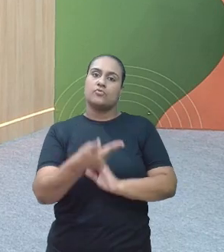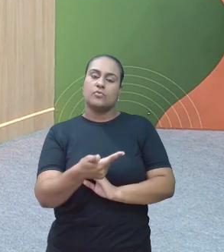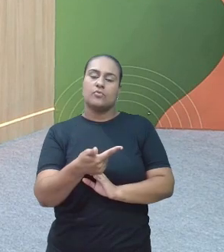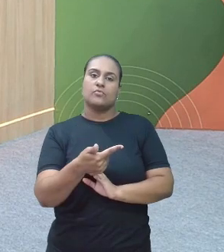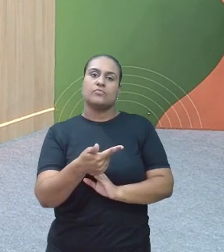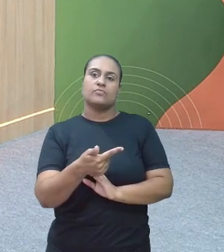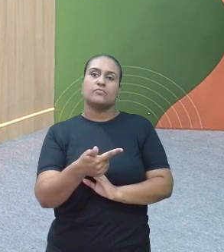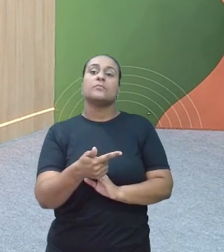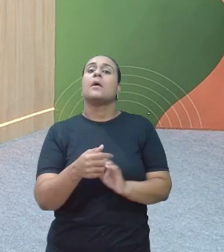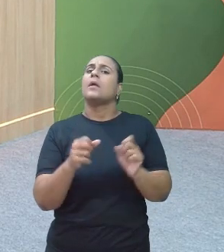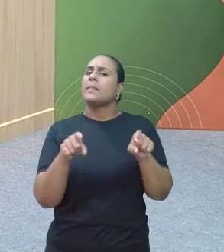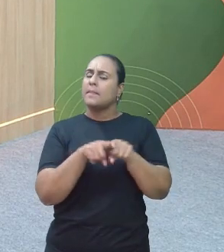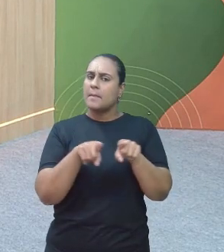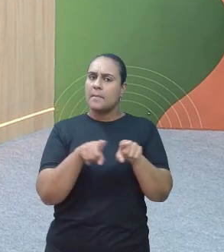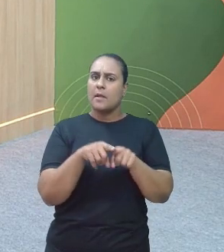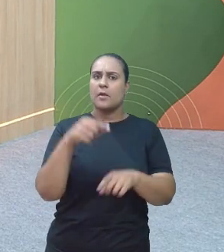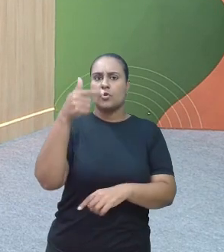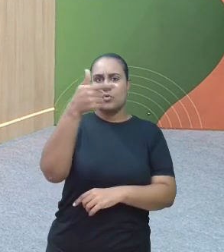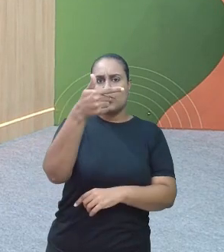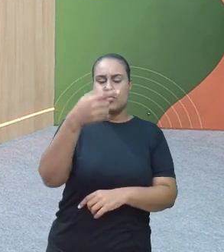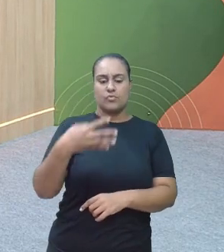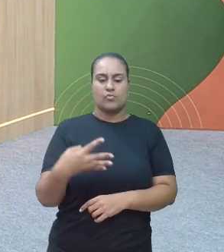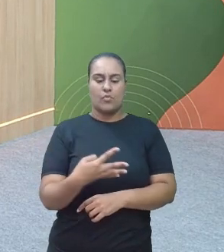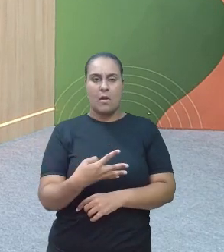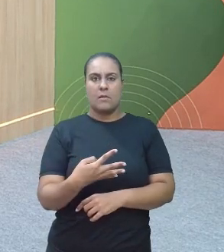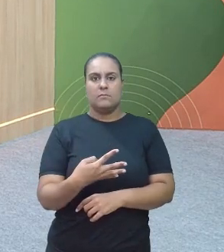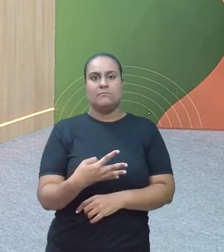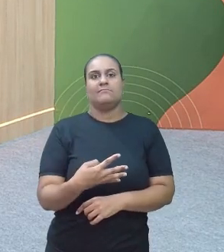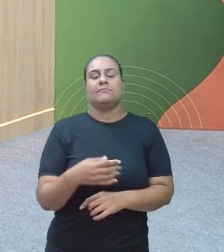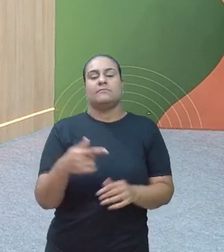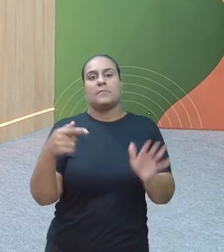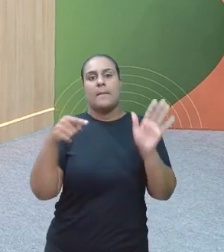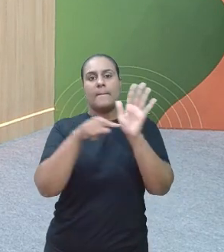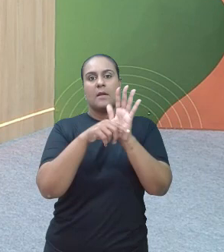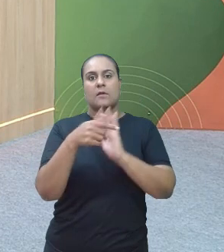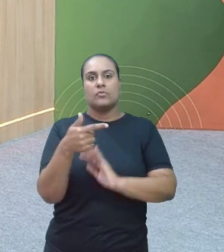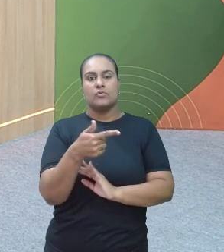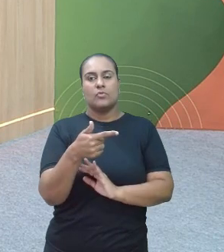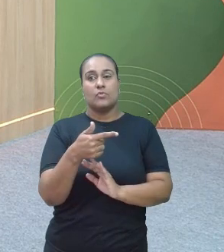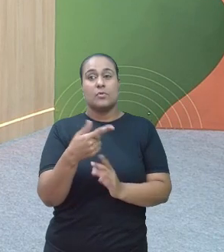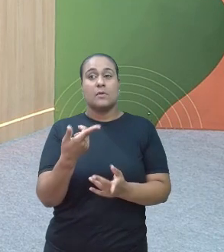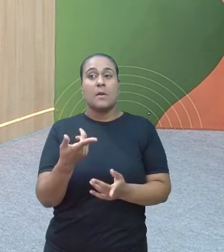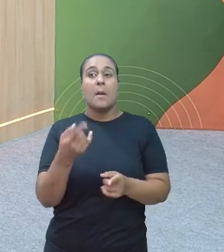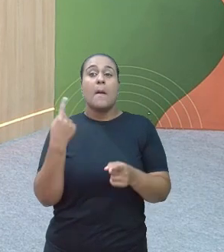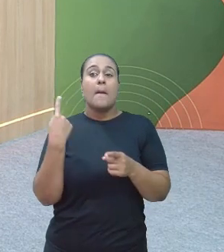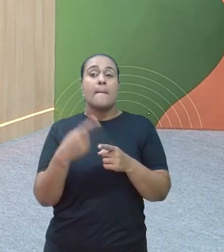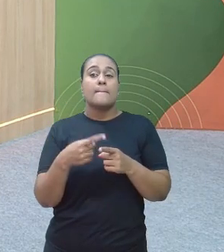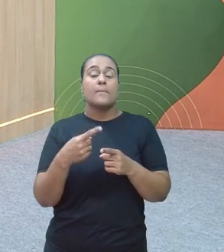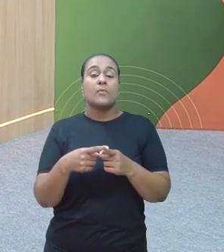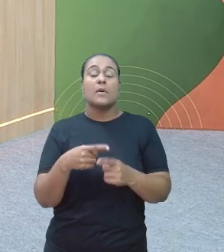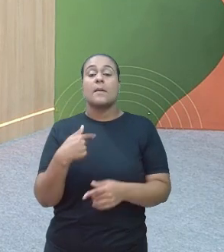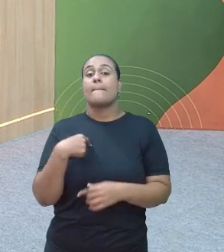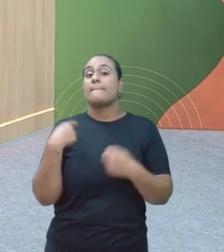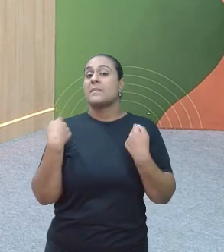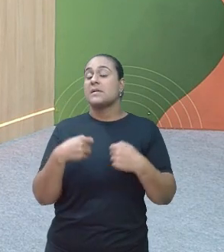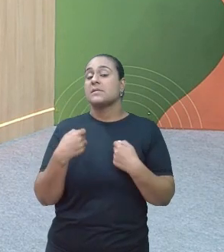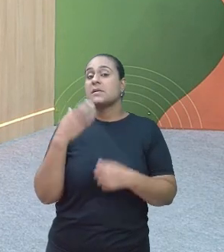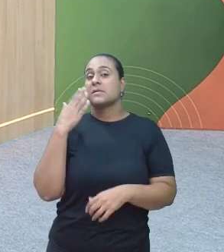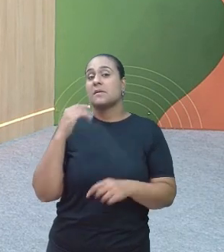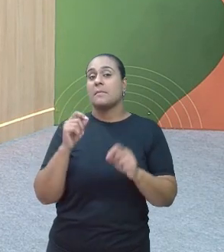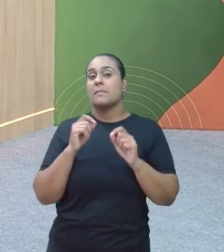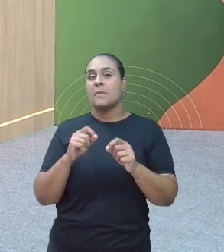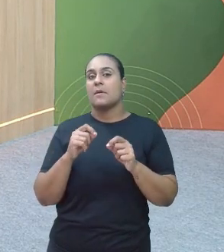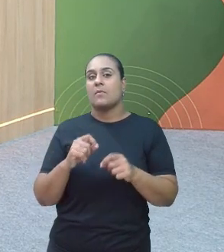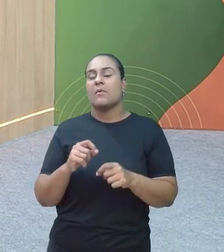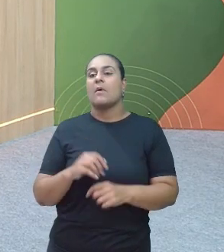2, segunda posição, sempre menos 2. Só que eu teria um problema se eu usasse essa lógica, porque eu precisaria saber quantos